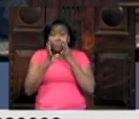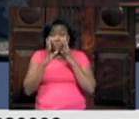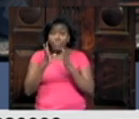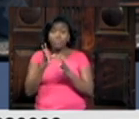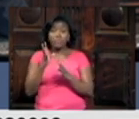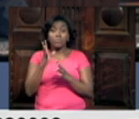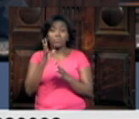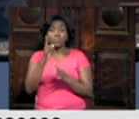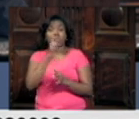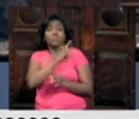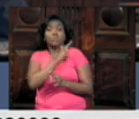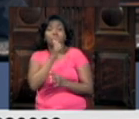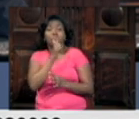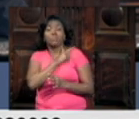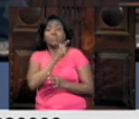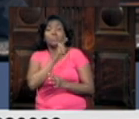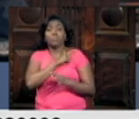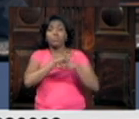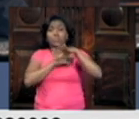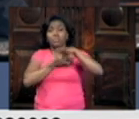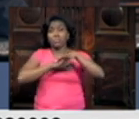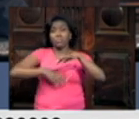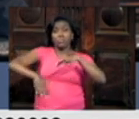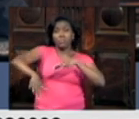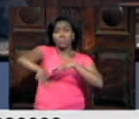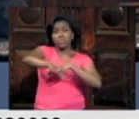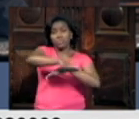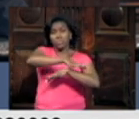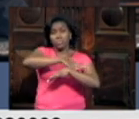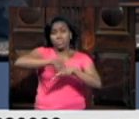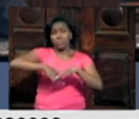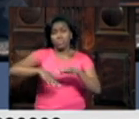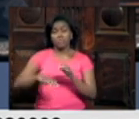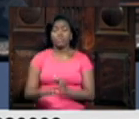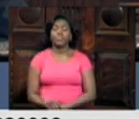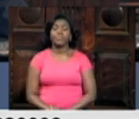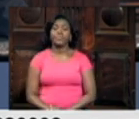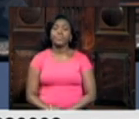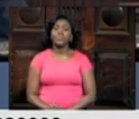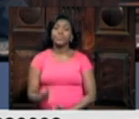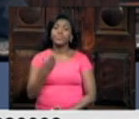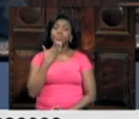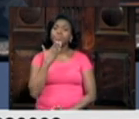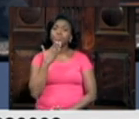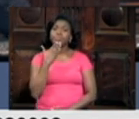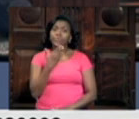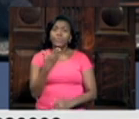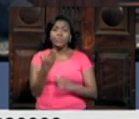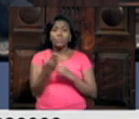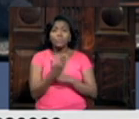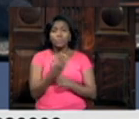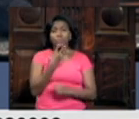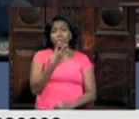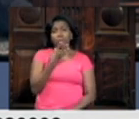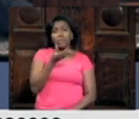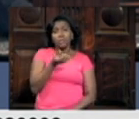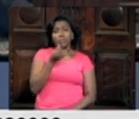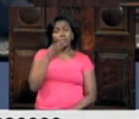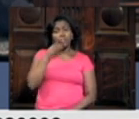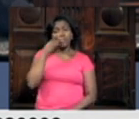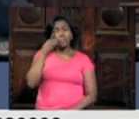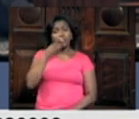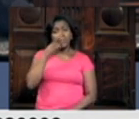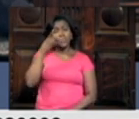do Apolo, de Manilha, de Marambaia. E peço ajuda aos 46 deputados para que olhem